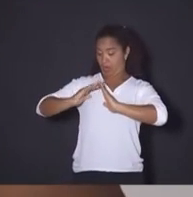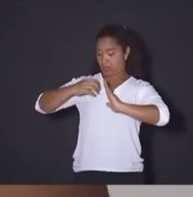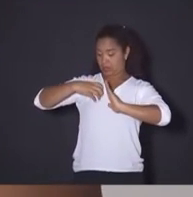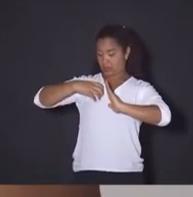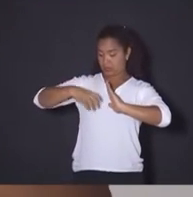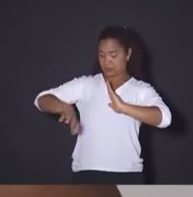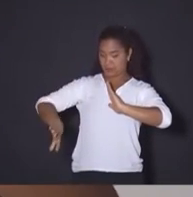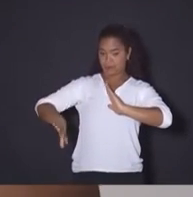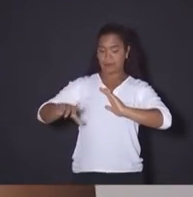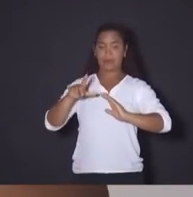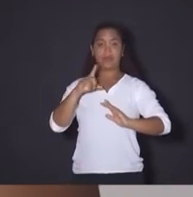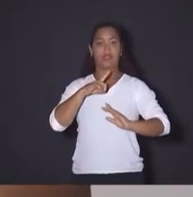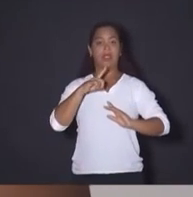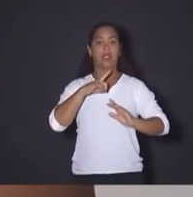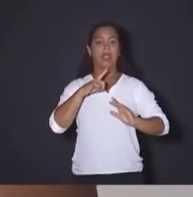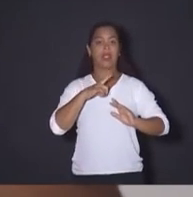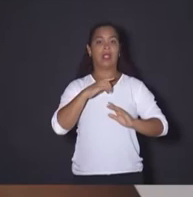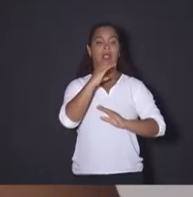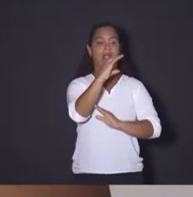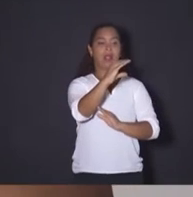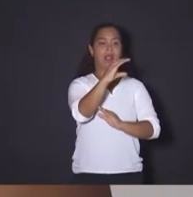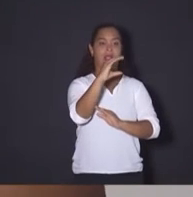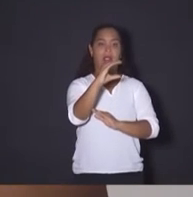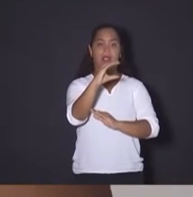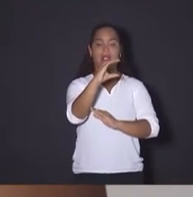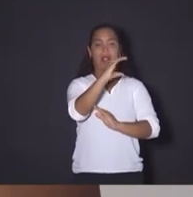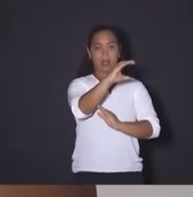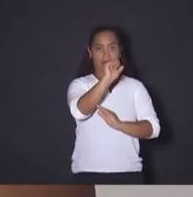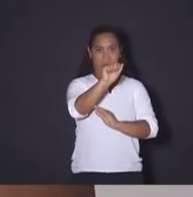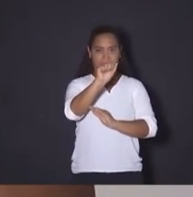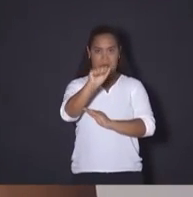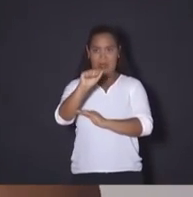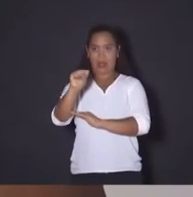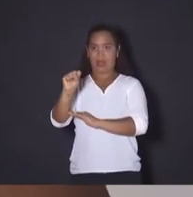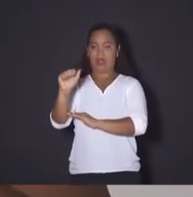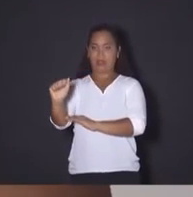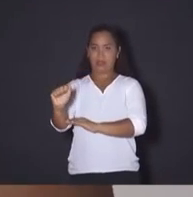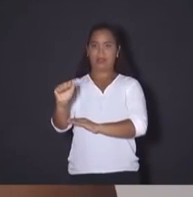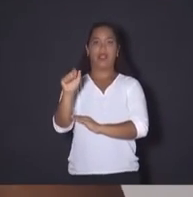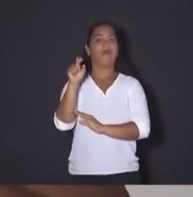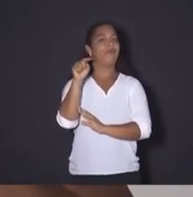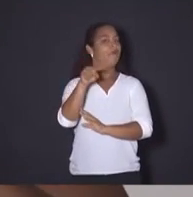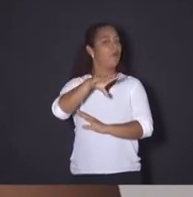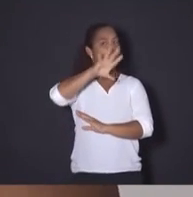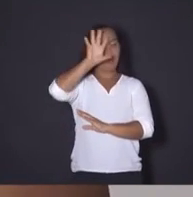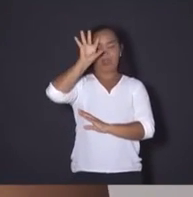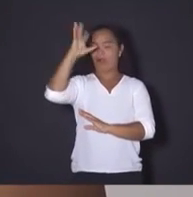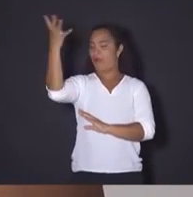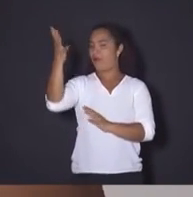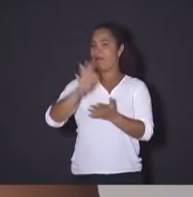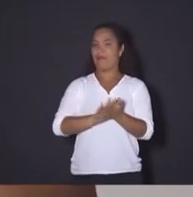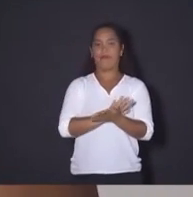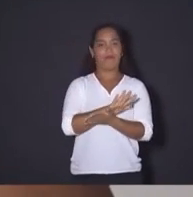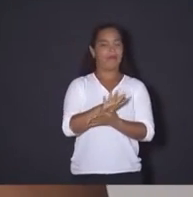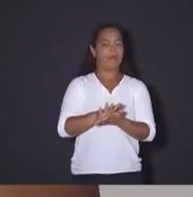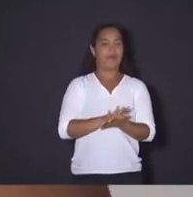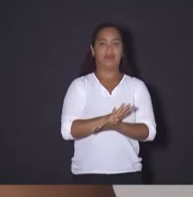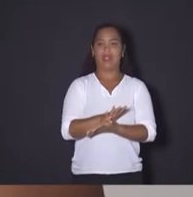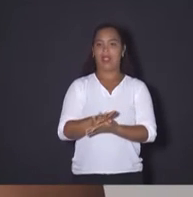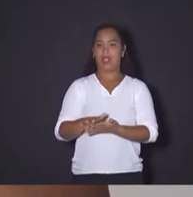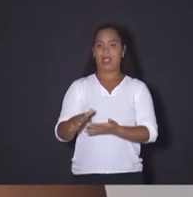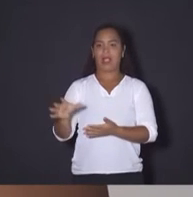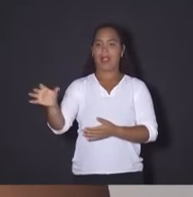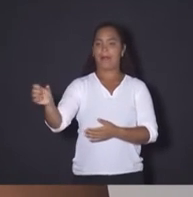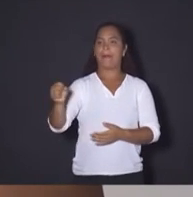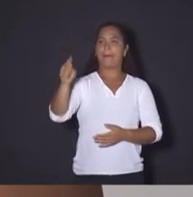você tem locais como a casa cia e locais de medida socioeducativa você não resolveu nada você trazer o menino